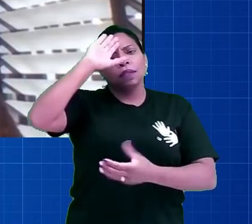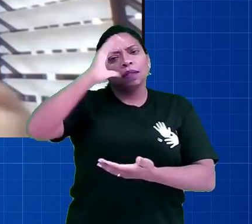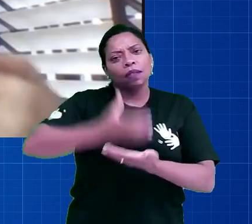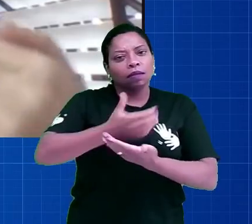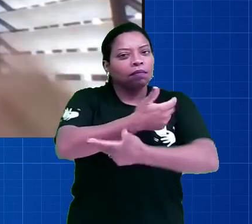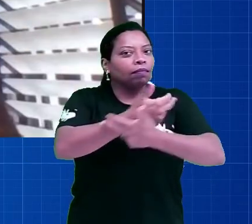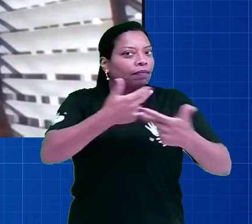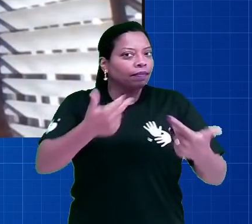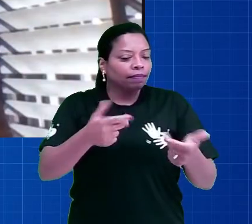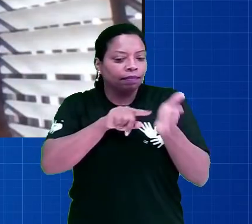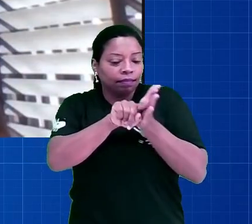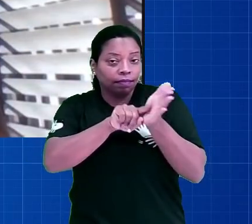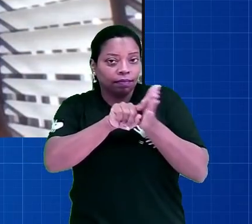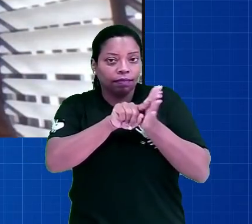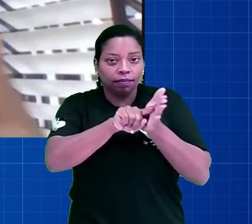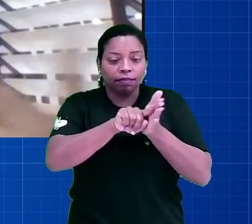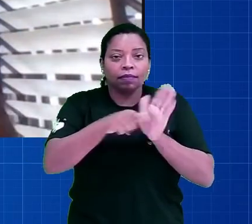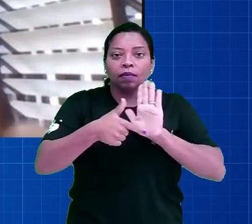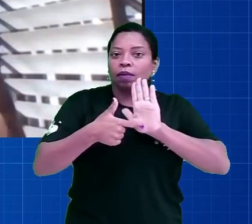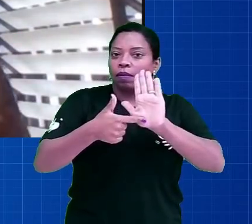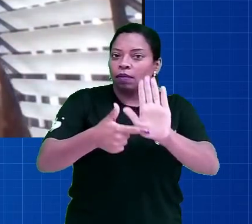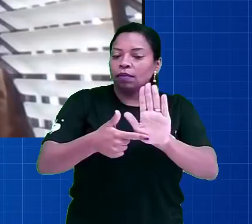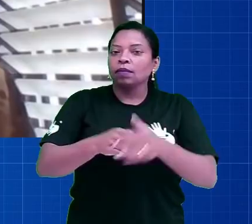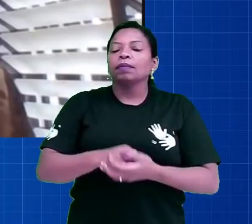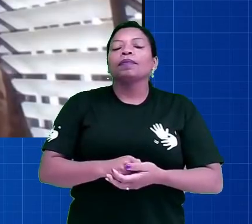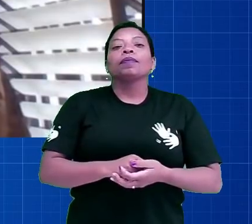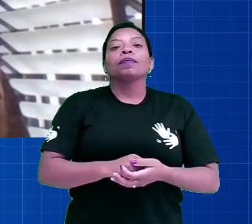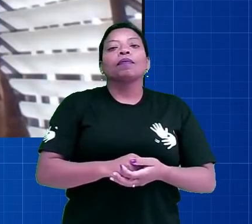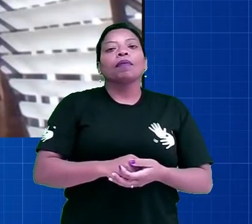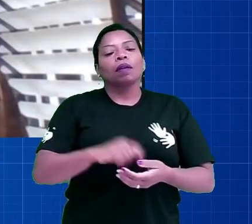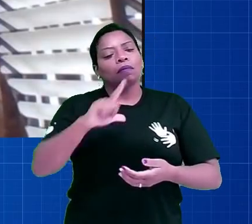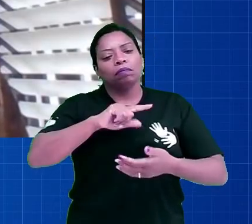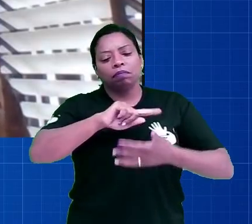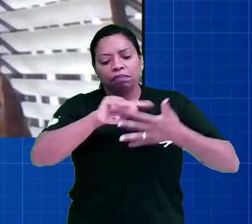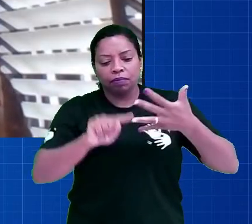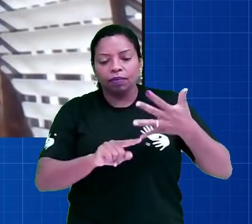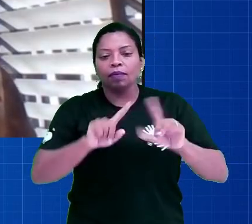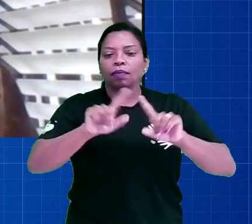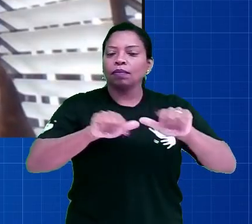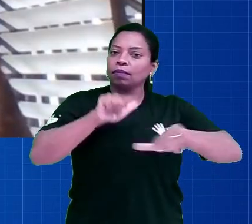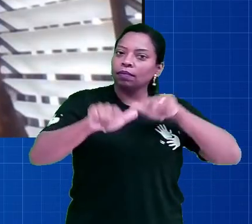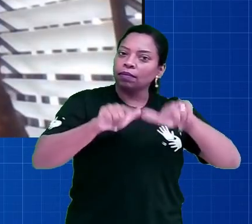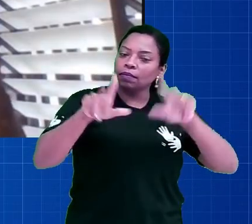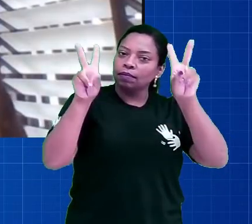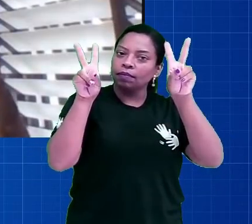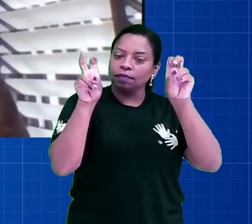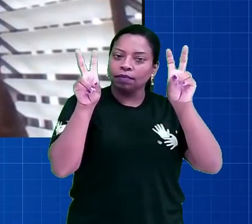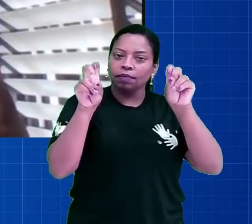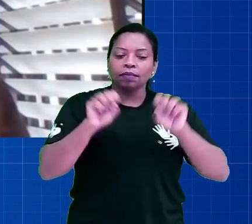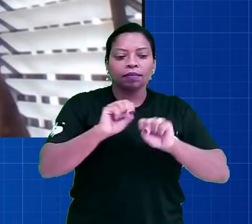em termos de dissertações e teses, muitos municípios que às vezes não são ditos quais são os municípios, né? Mas